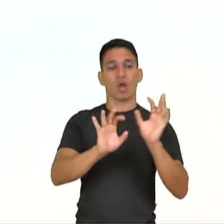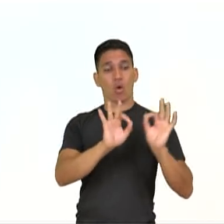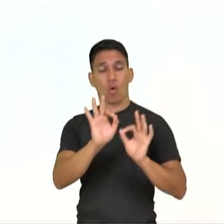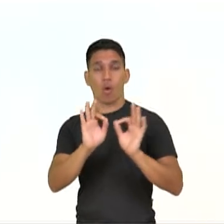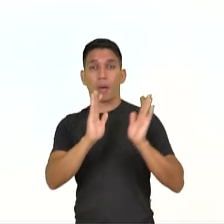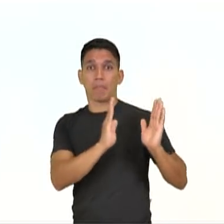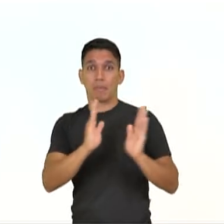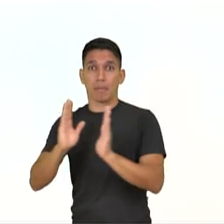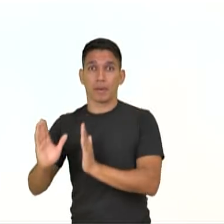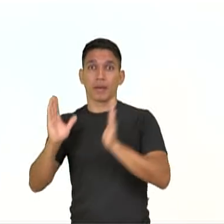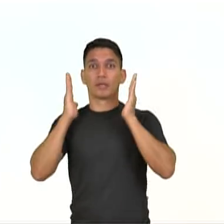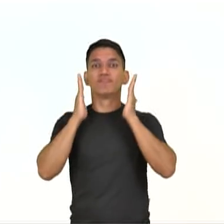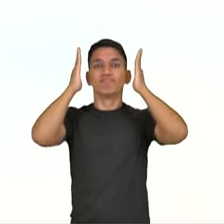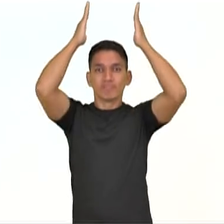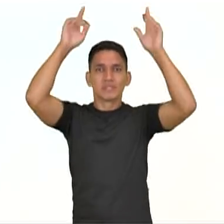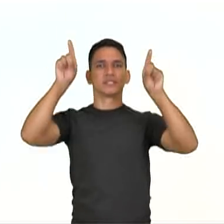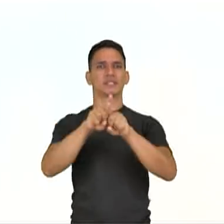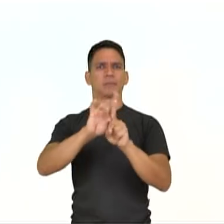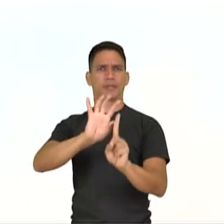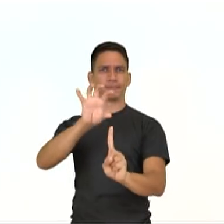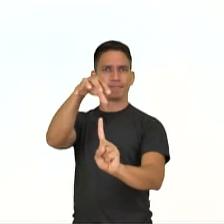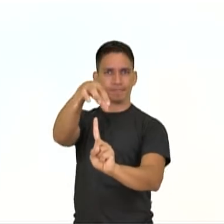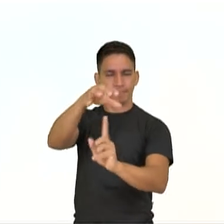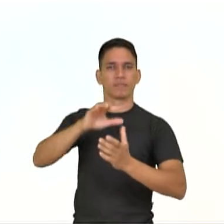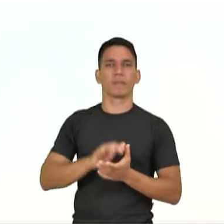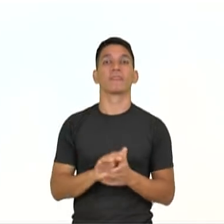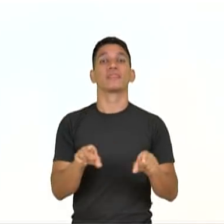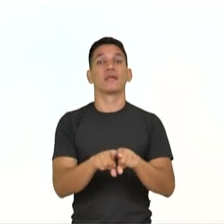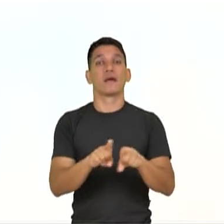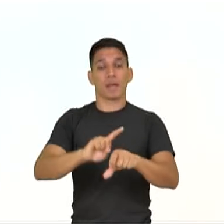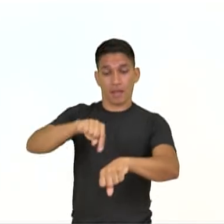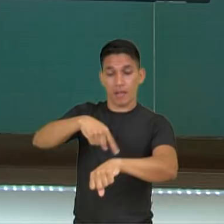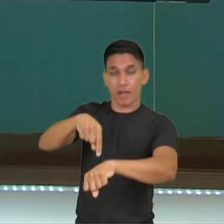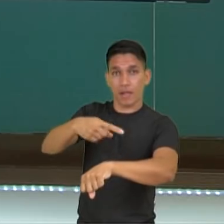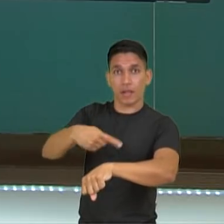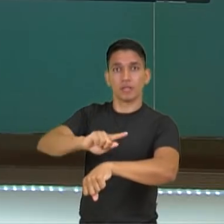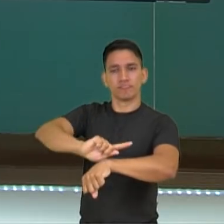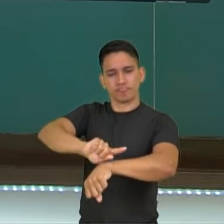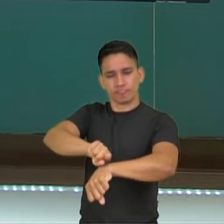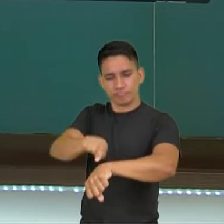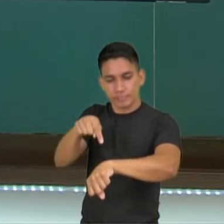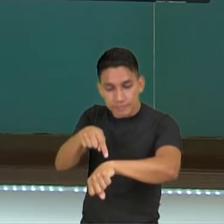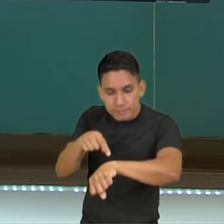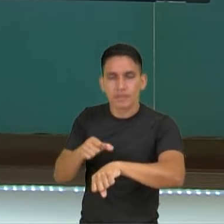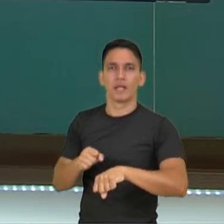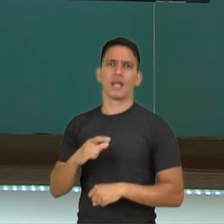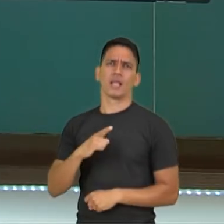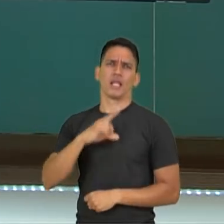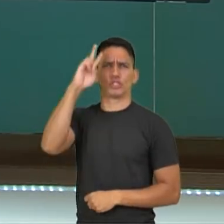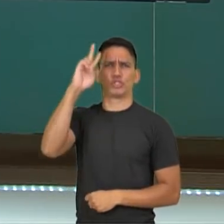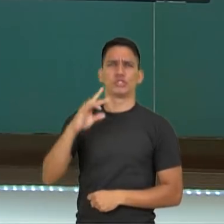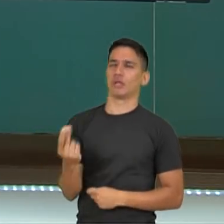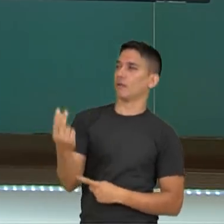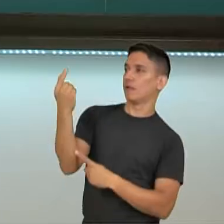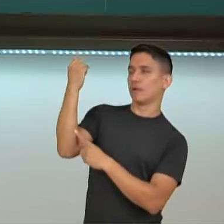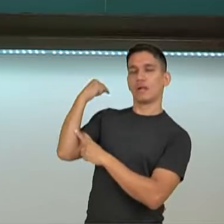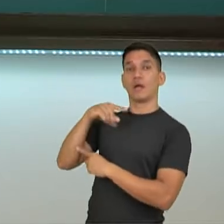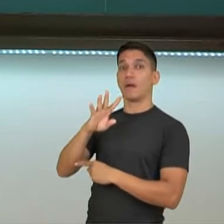papas e rainhas, certo? A gente pode ver nos relógios, né? Lá na história, por exemplo, a gente vê,